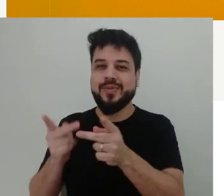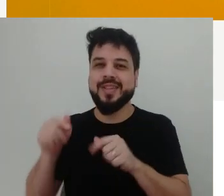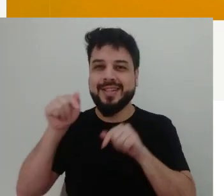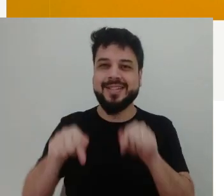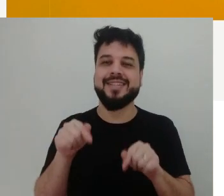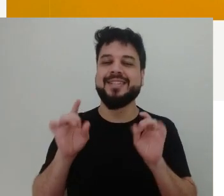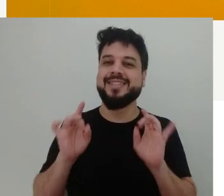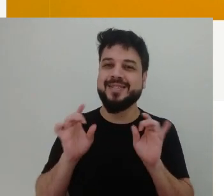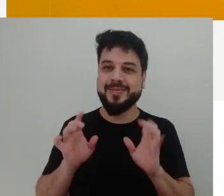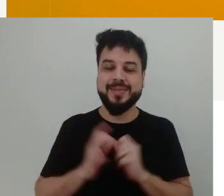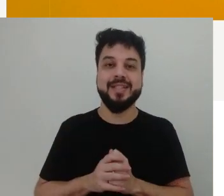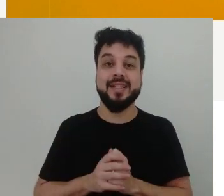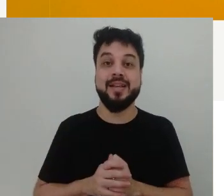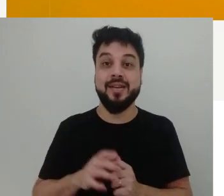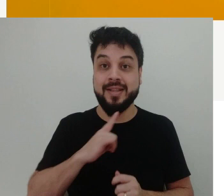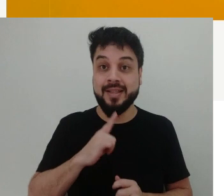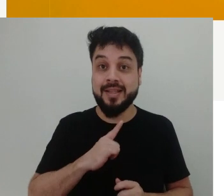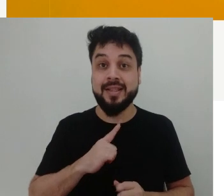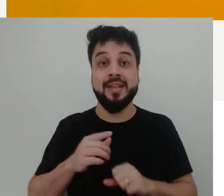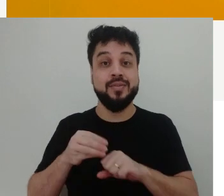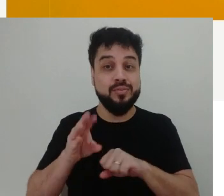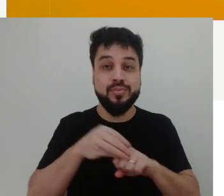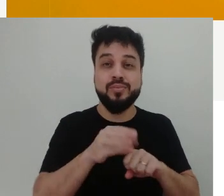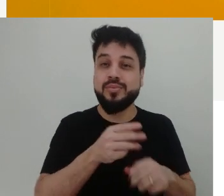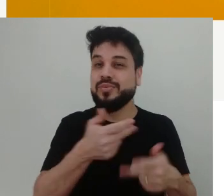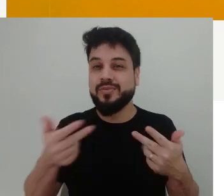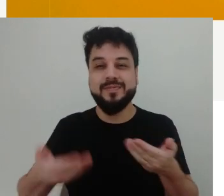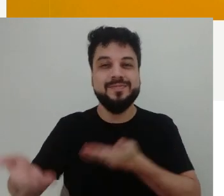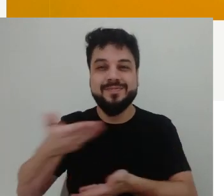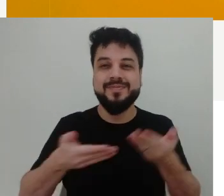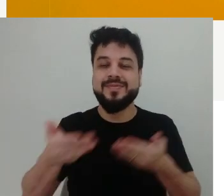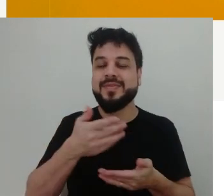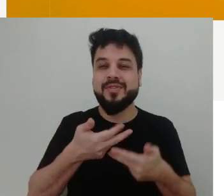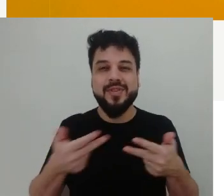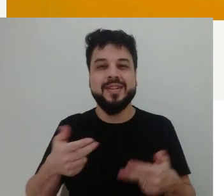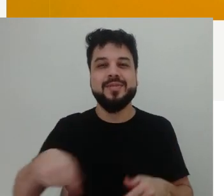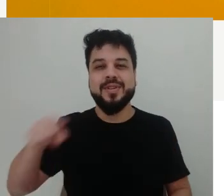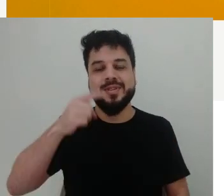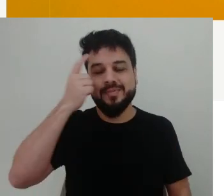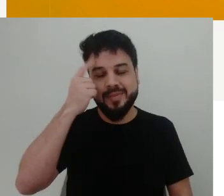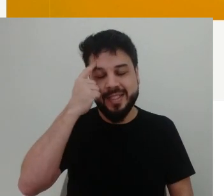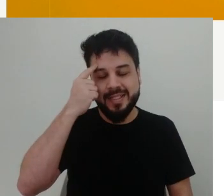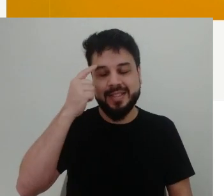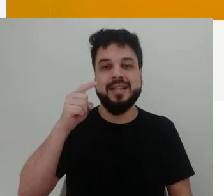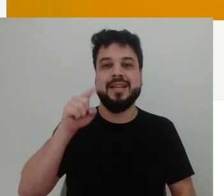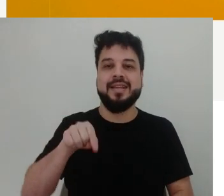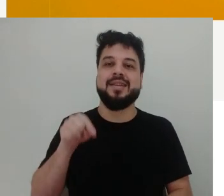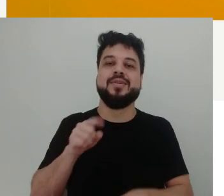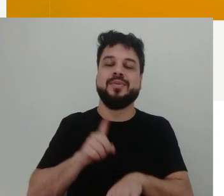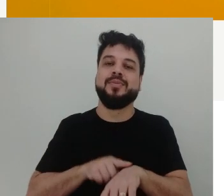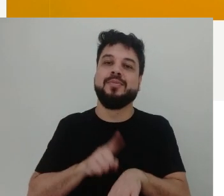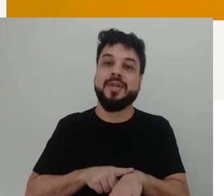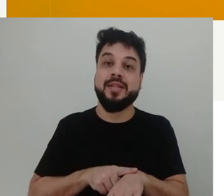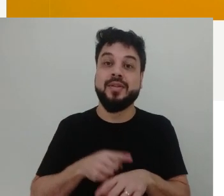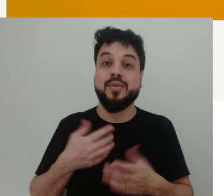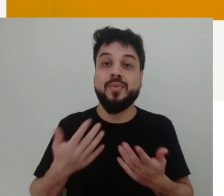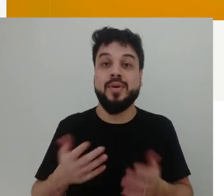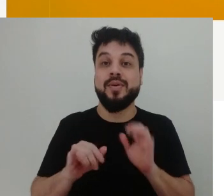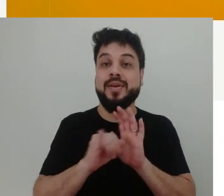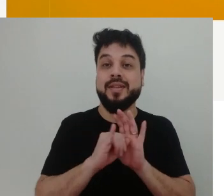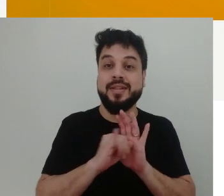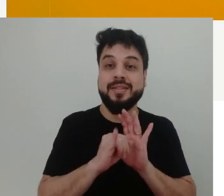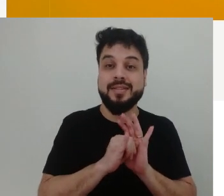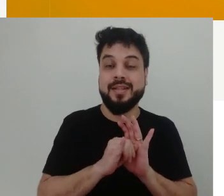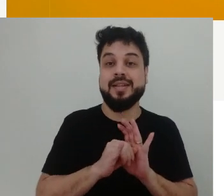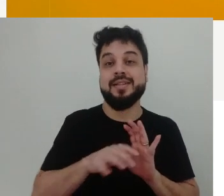da interculturalidade. Bom, então eu deixo a palavra com vocês, os 4 que participaram, para